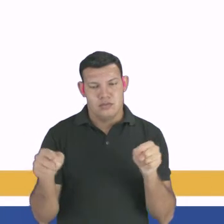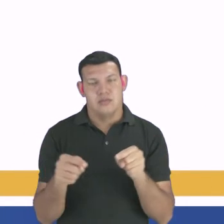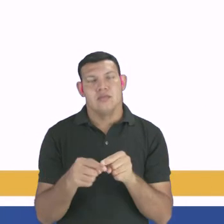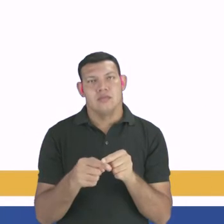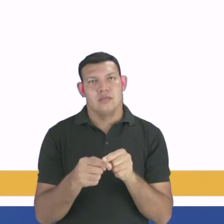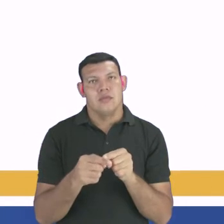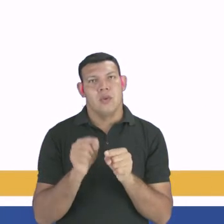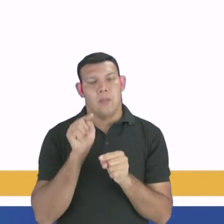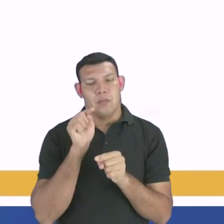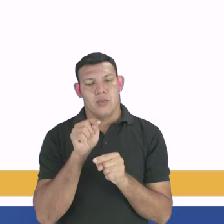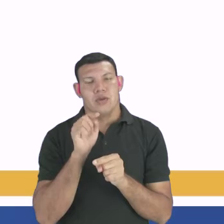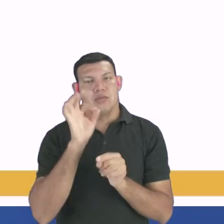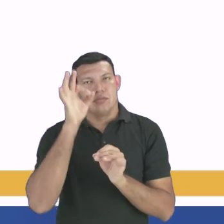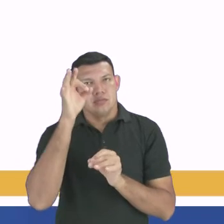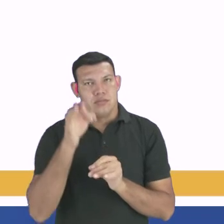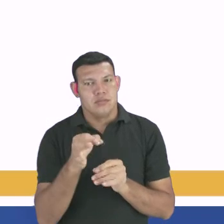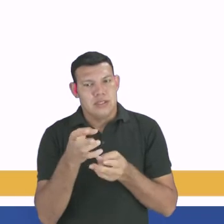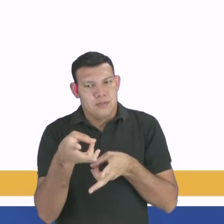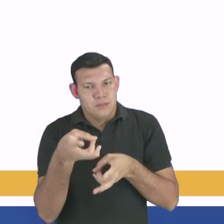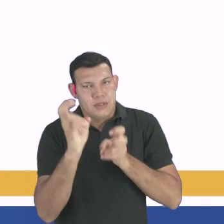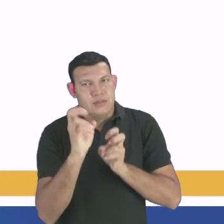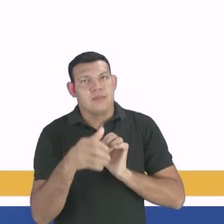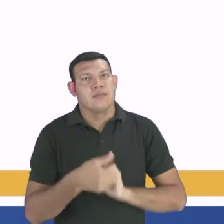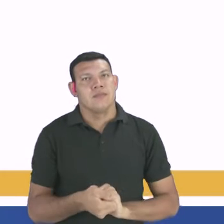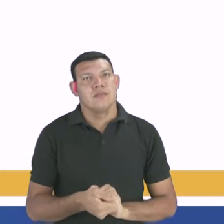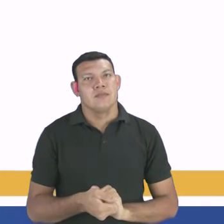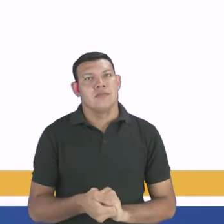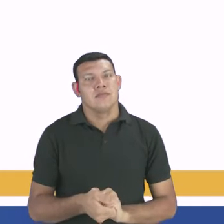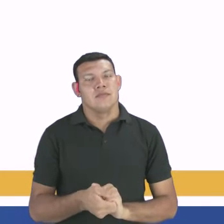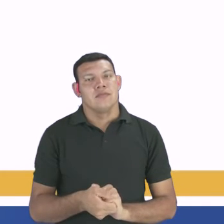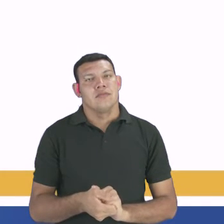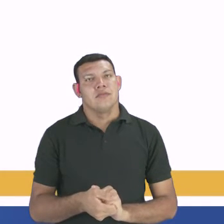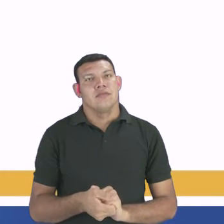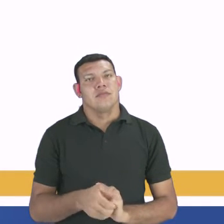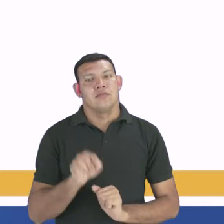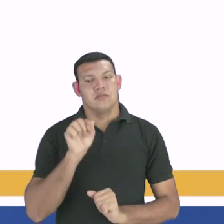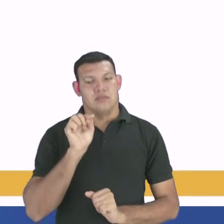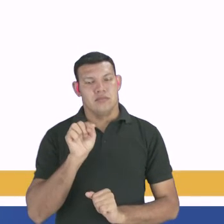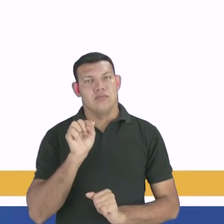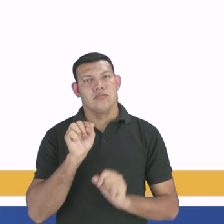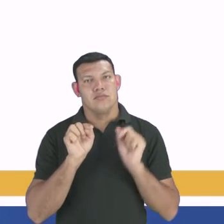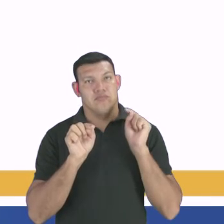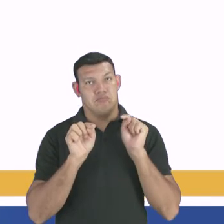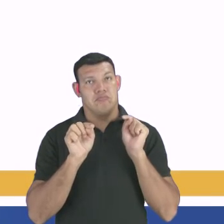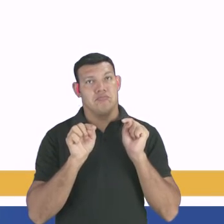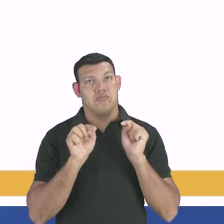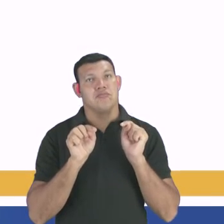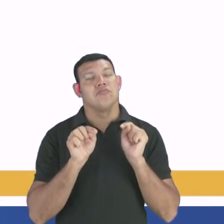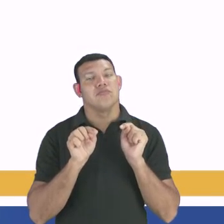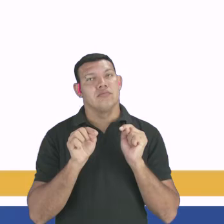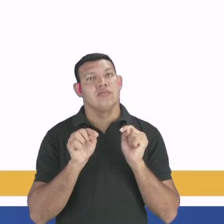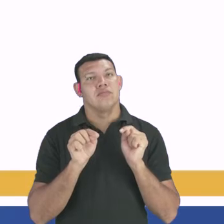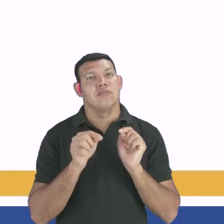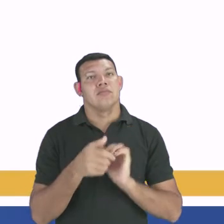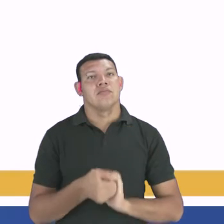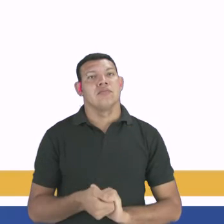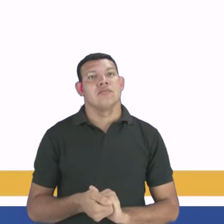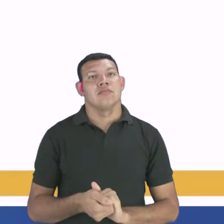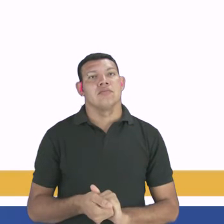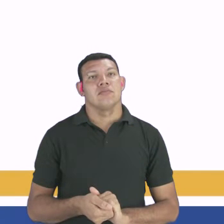mesmo. Você vai perceber que essa localização ela vai ser a localização